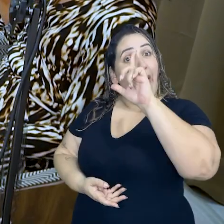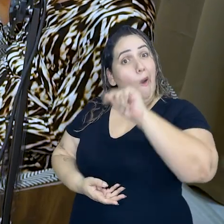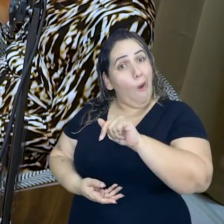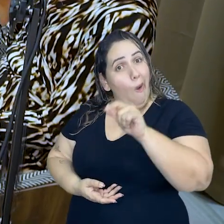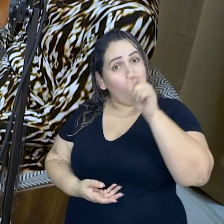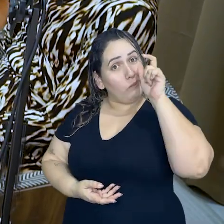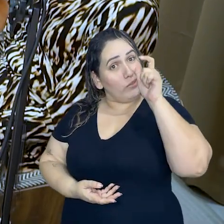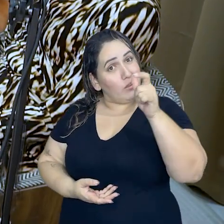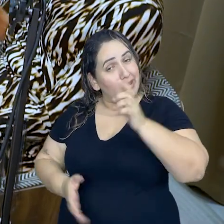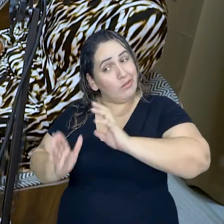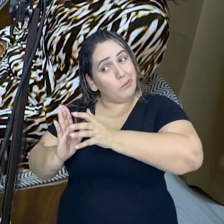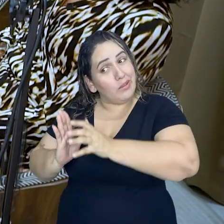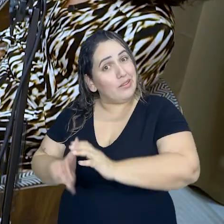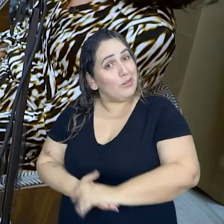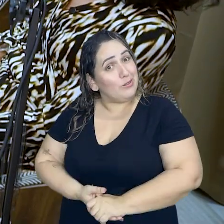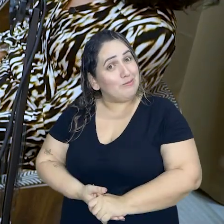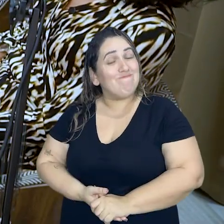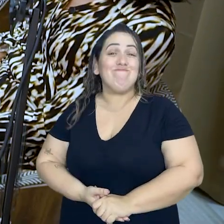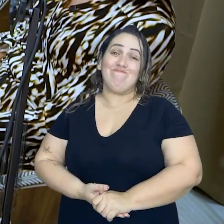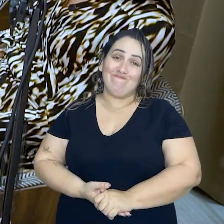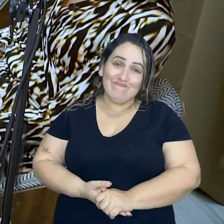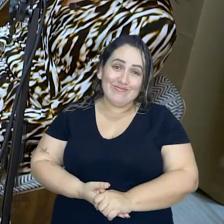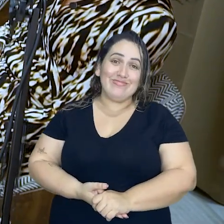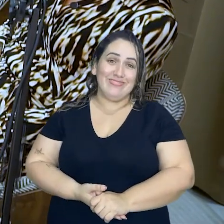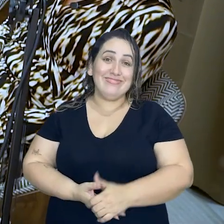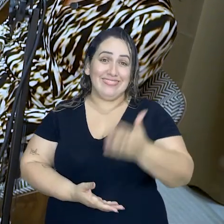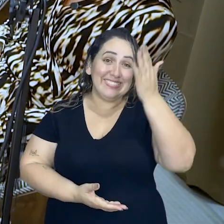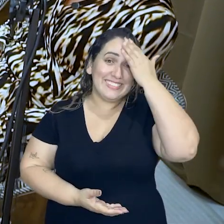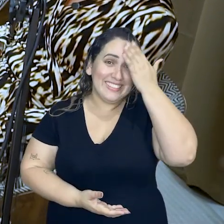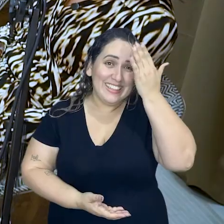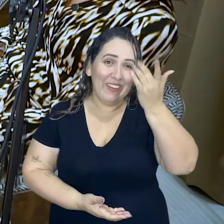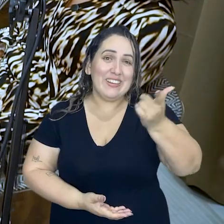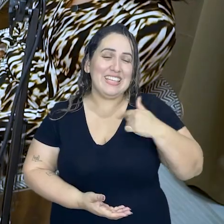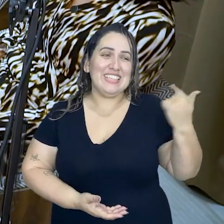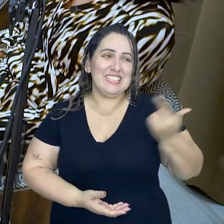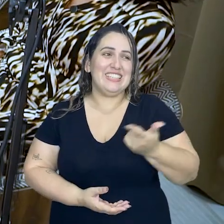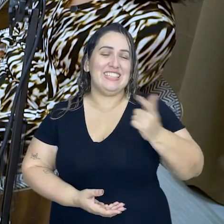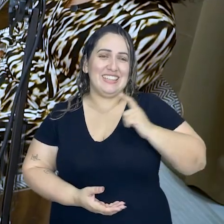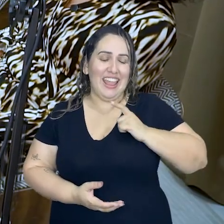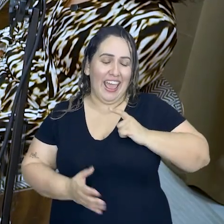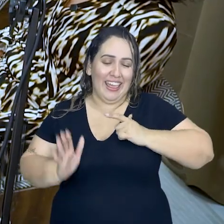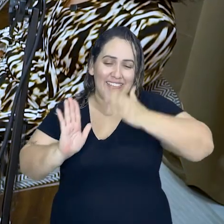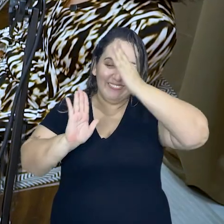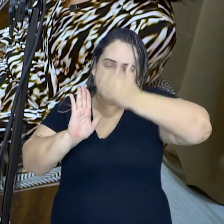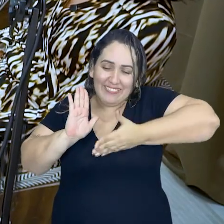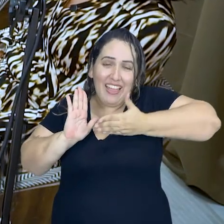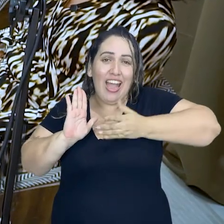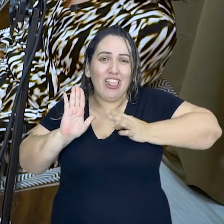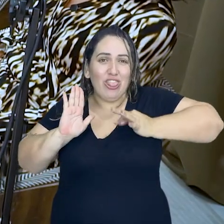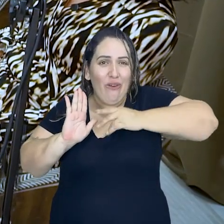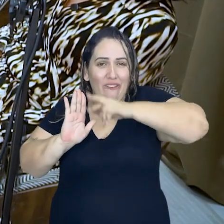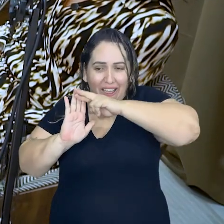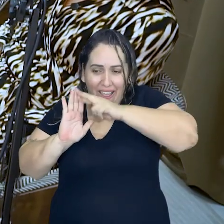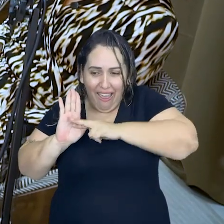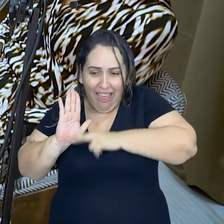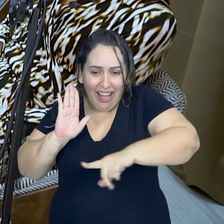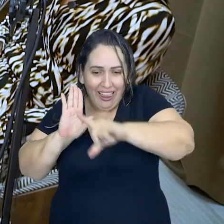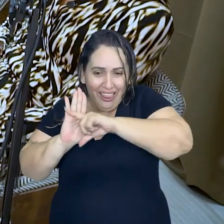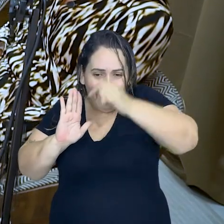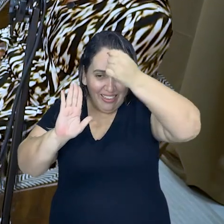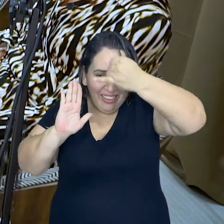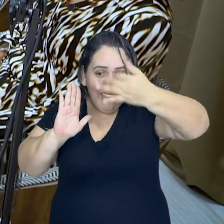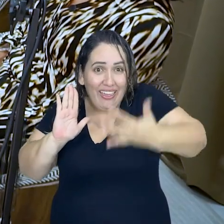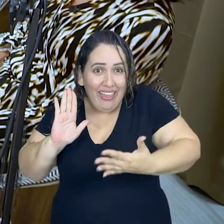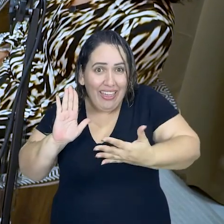bons exemplos aqui de partidos que realmente fazem isso, e assim,